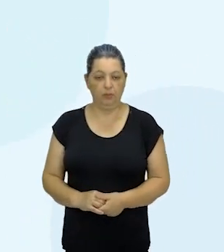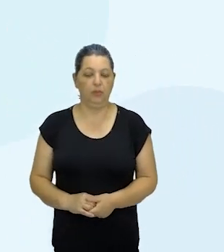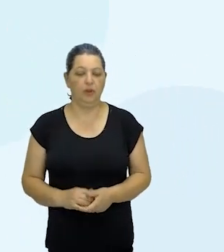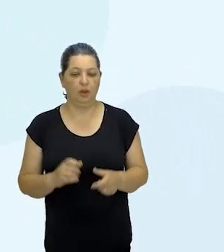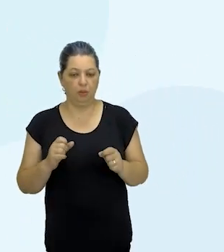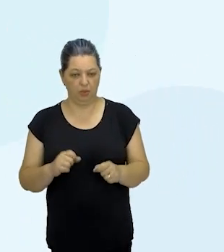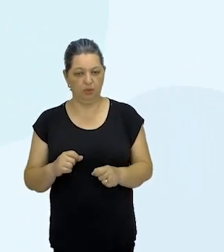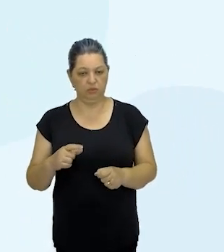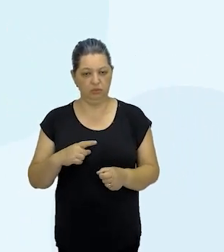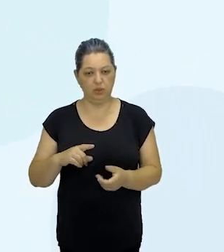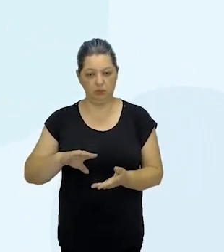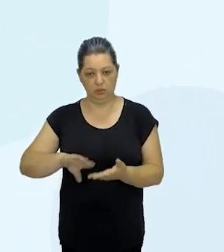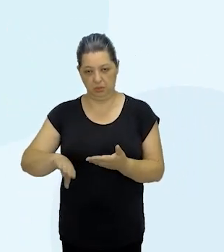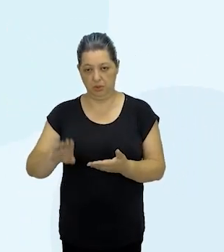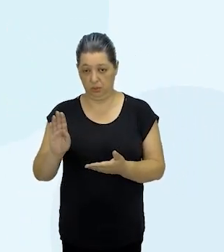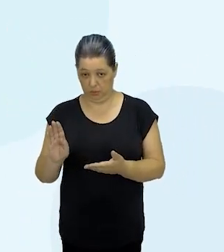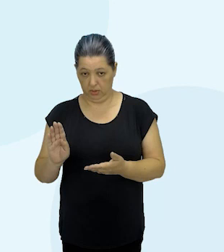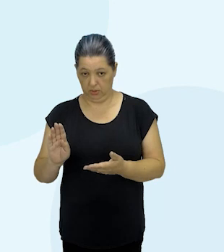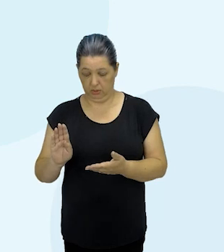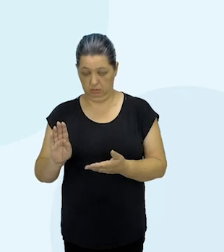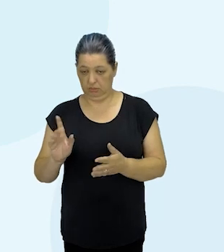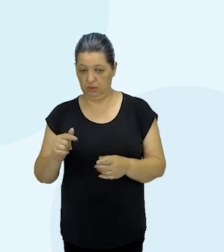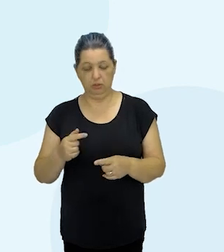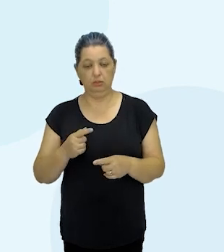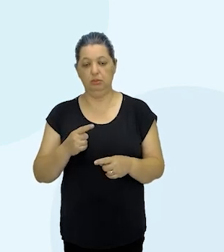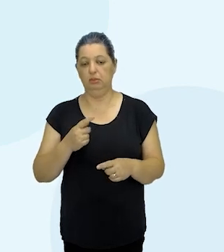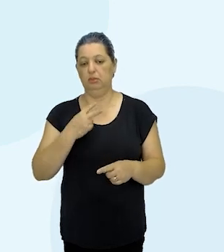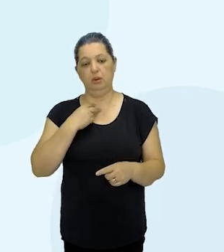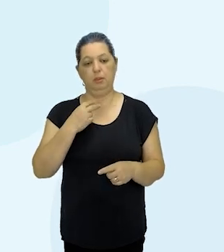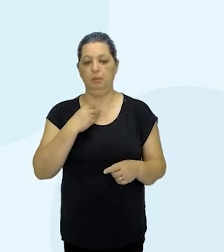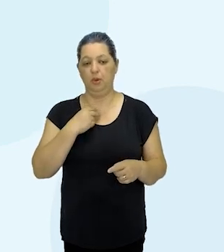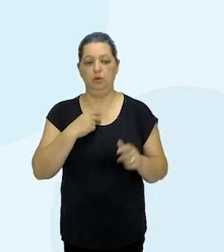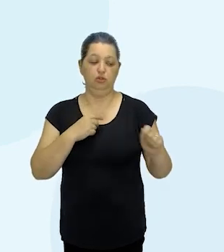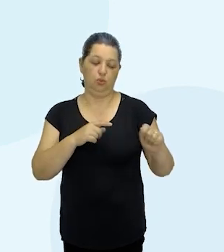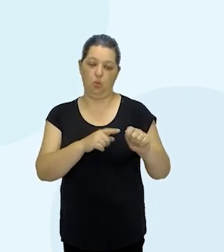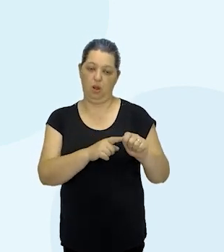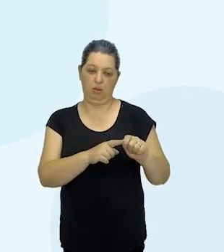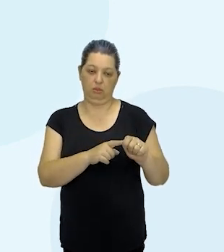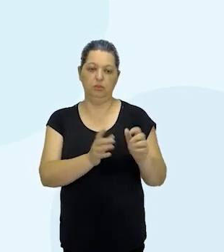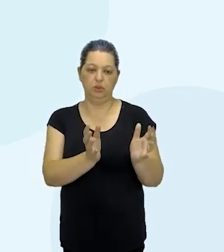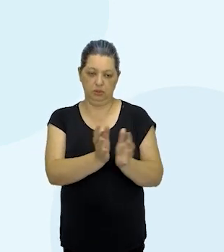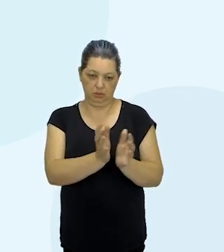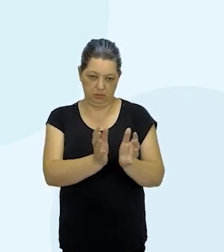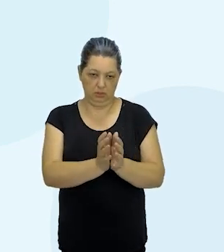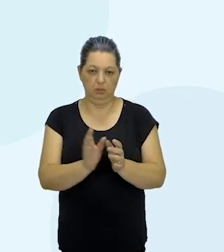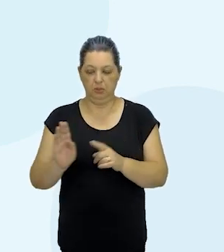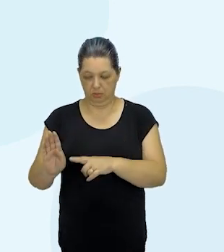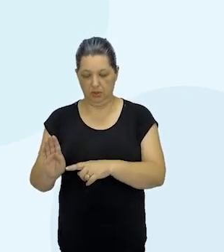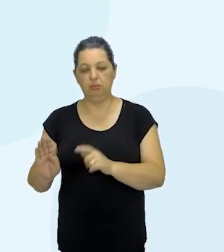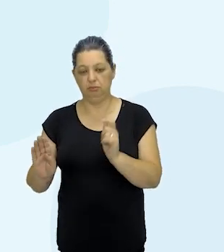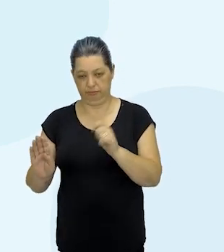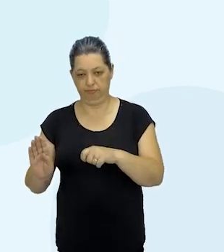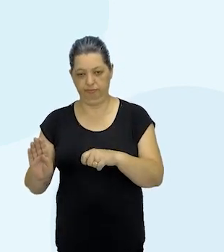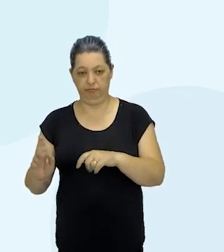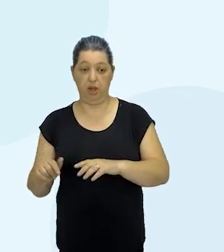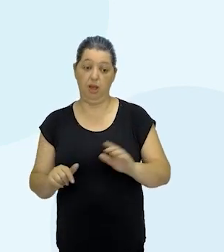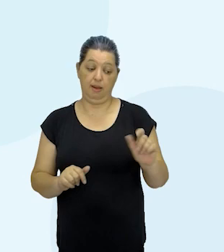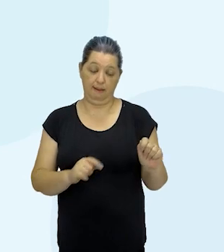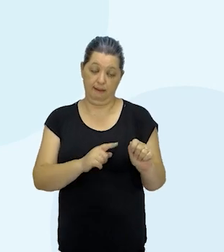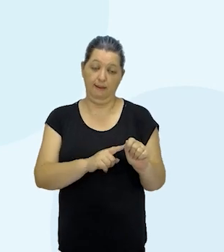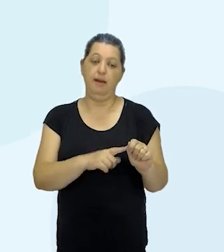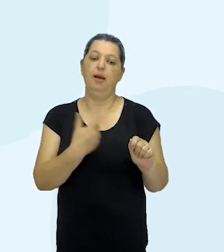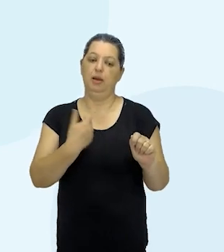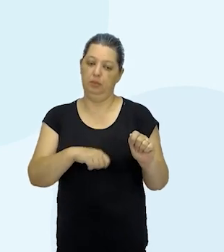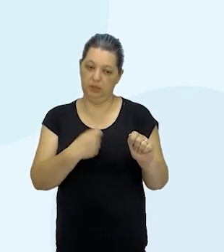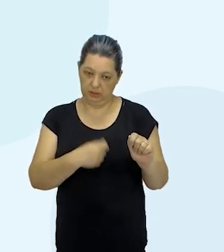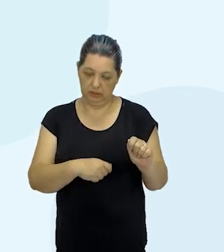no B? Pode. O que não pode sobrar é x aqui no conjunto A. No conjunto B pode sobrar. Mas no conjunto A, todo mundo tem que